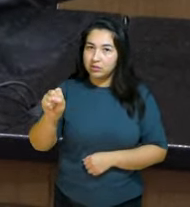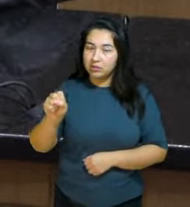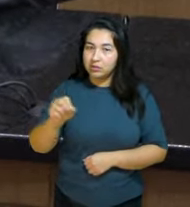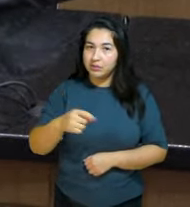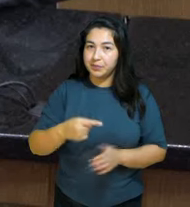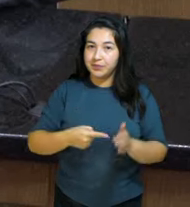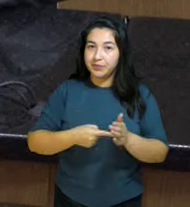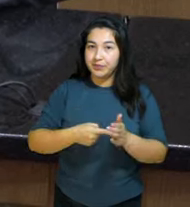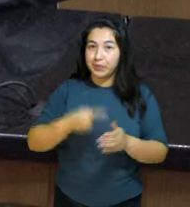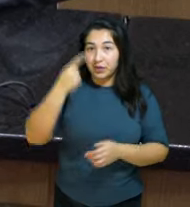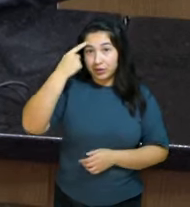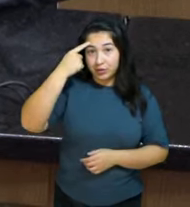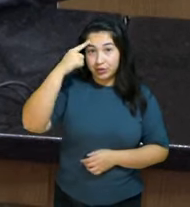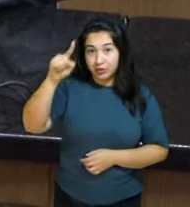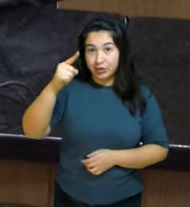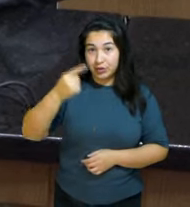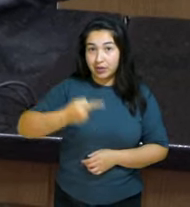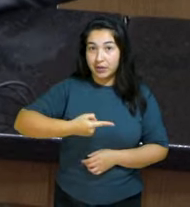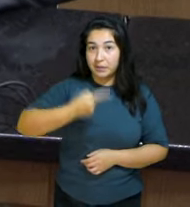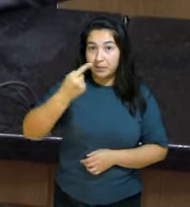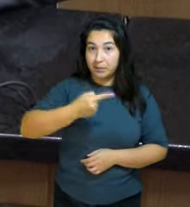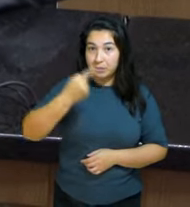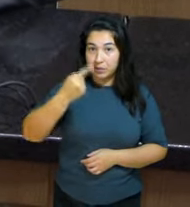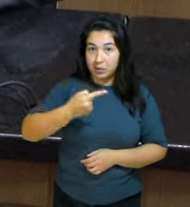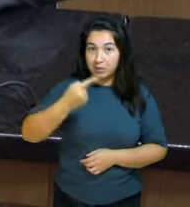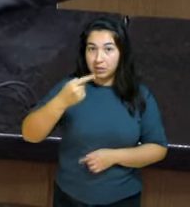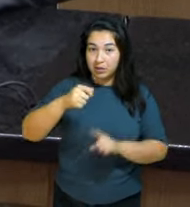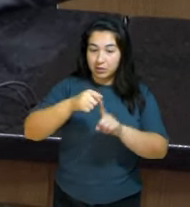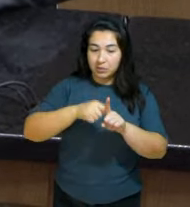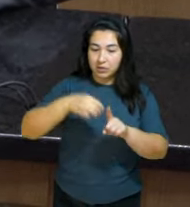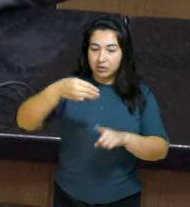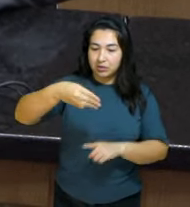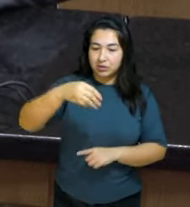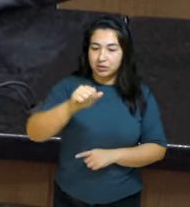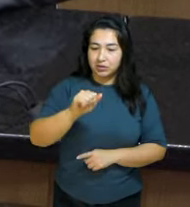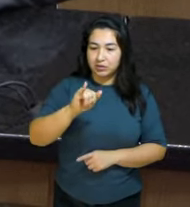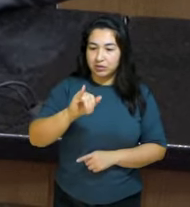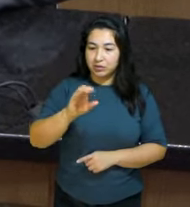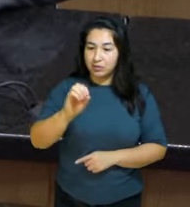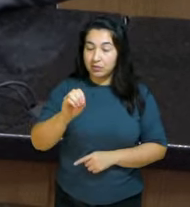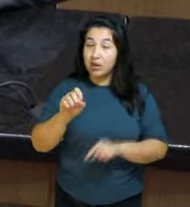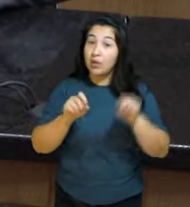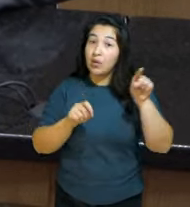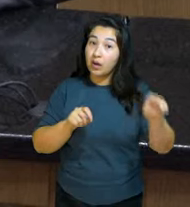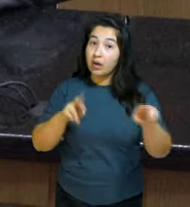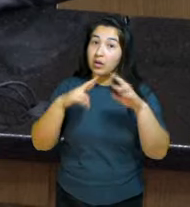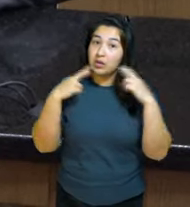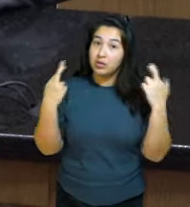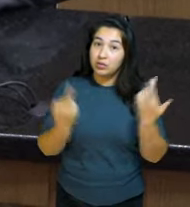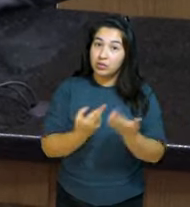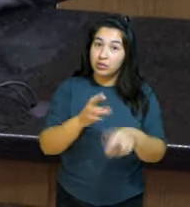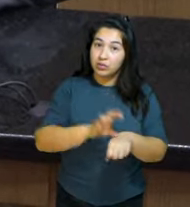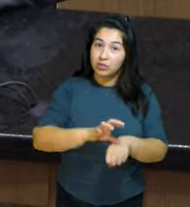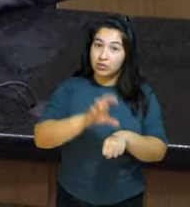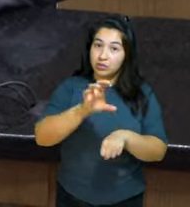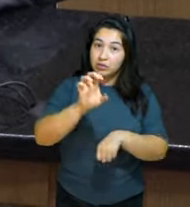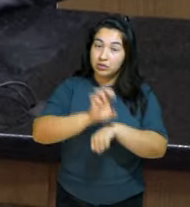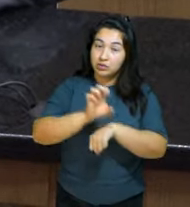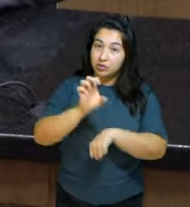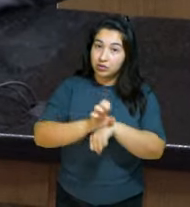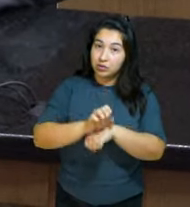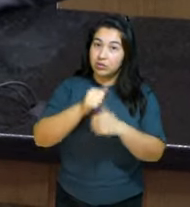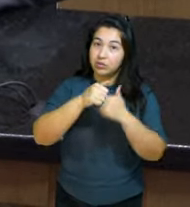maio, sendo repetitivo, lá na reunião do Conselho Estadual dos Esportes, onde